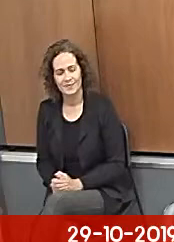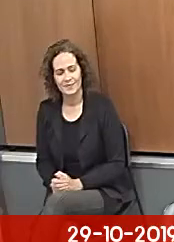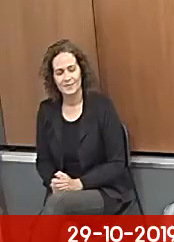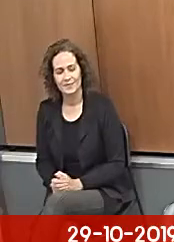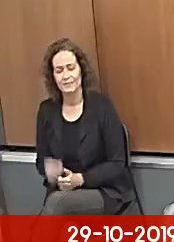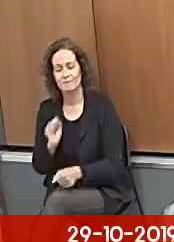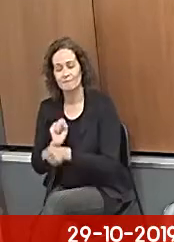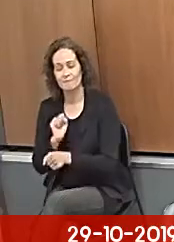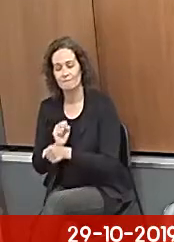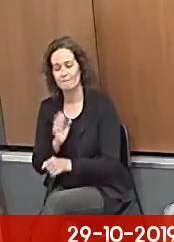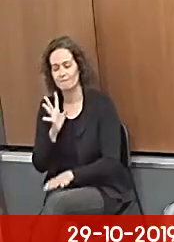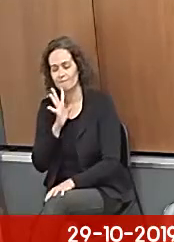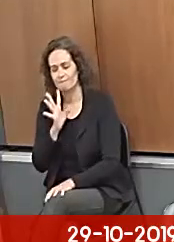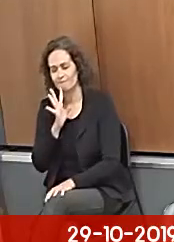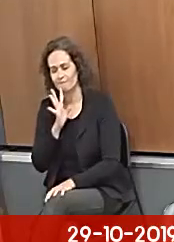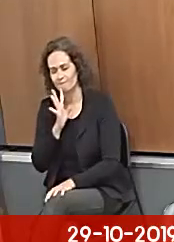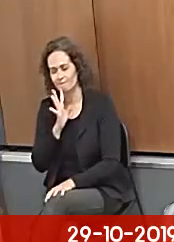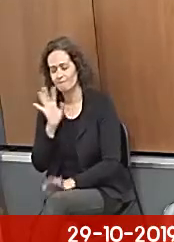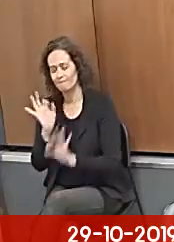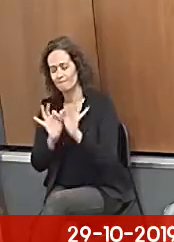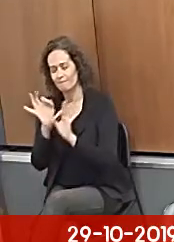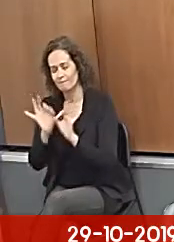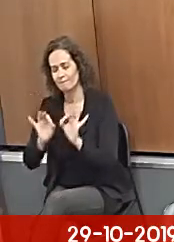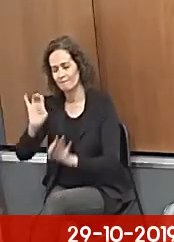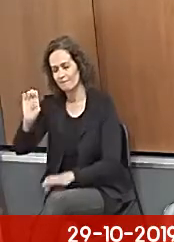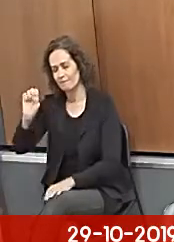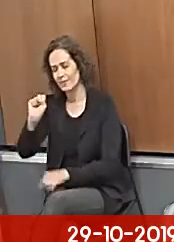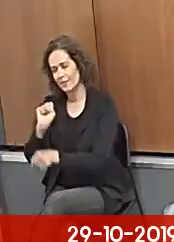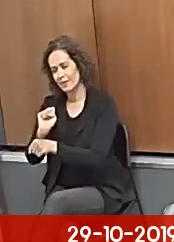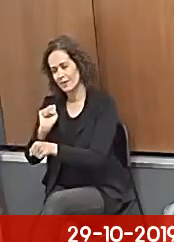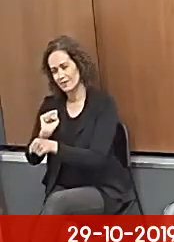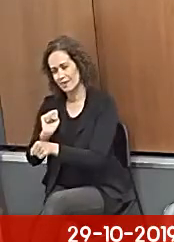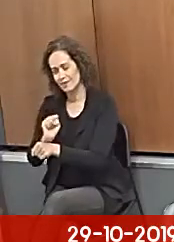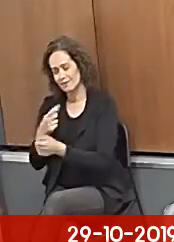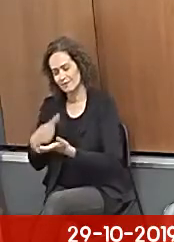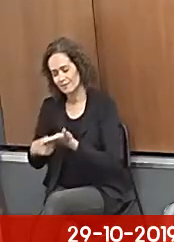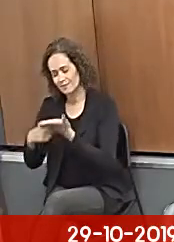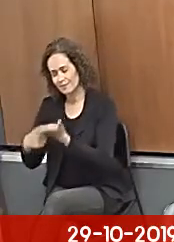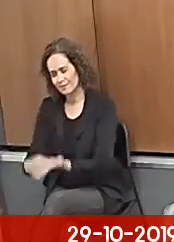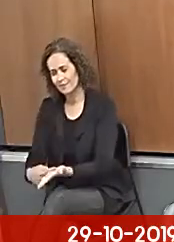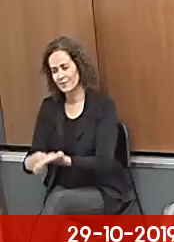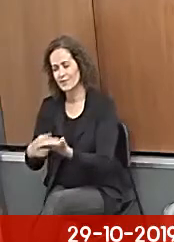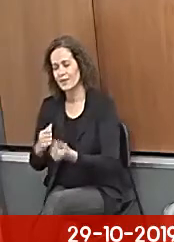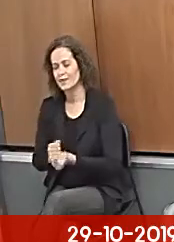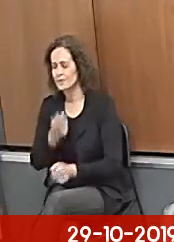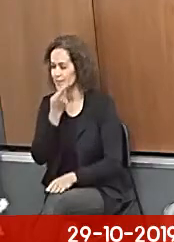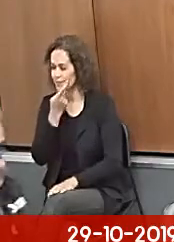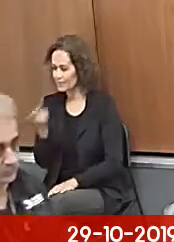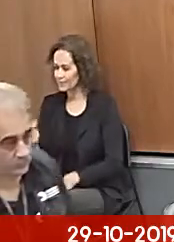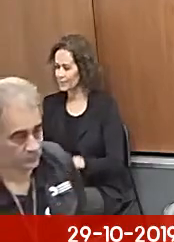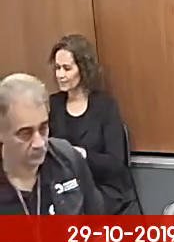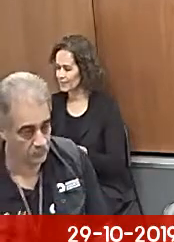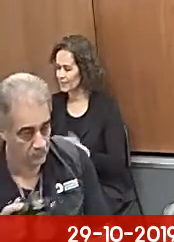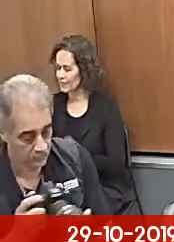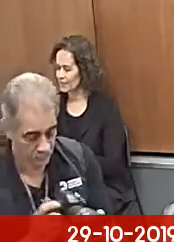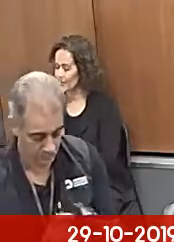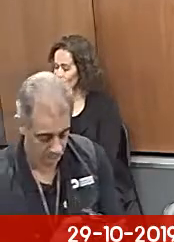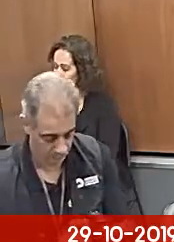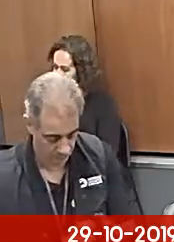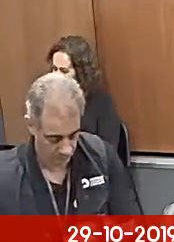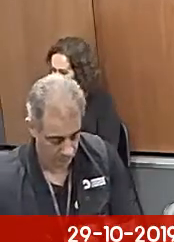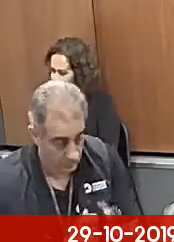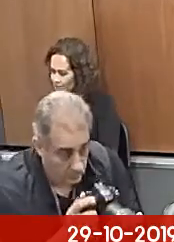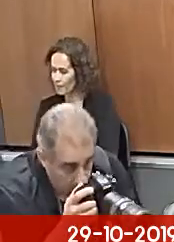né? Conheceu o programa Superar. Eu fui convidado pelo Alberto de estar aqui representando ele, porque eu gerencio o